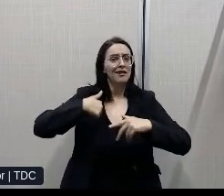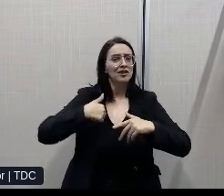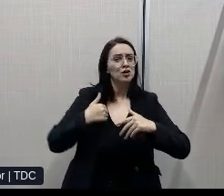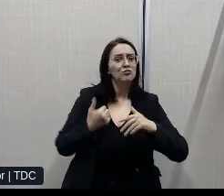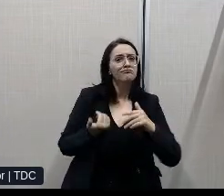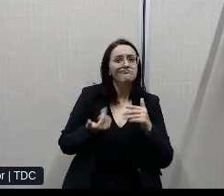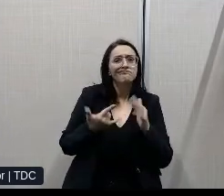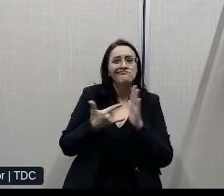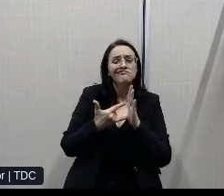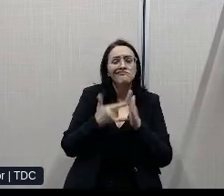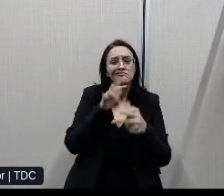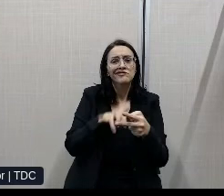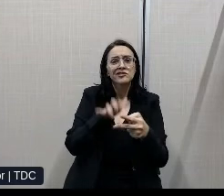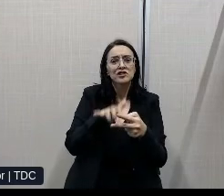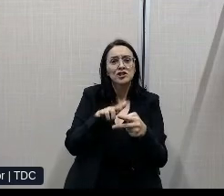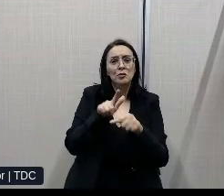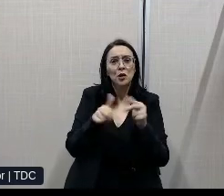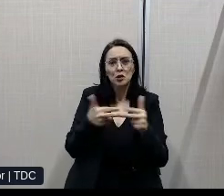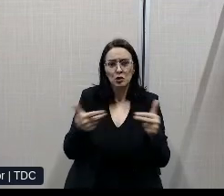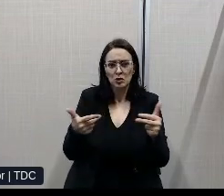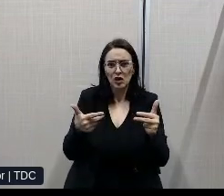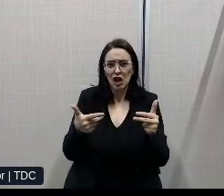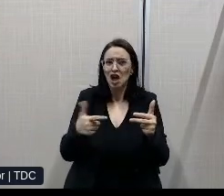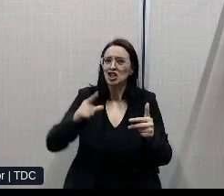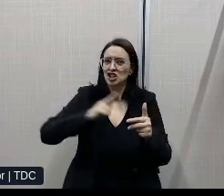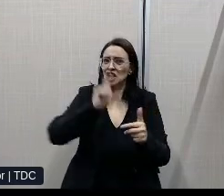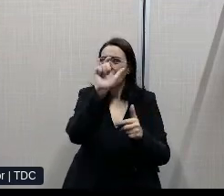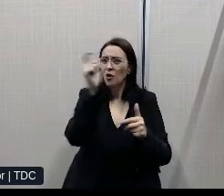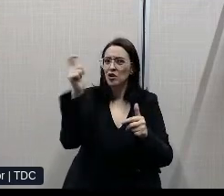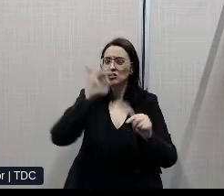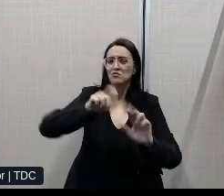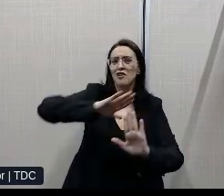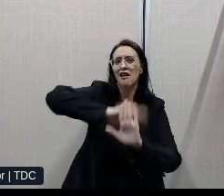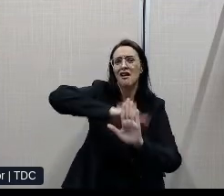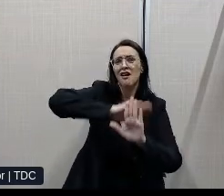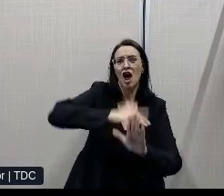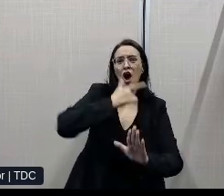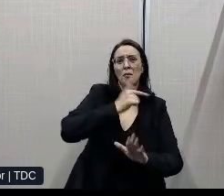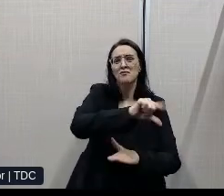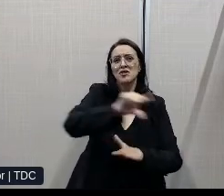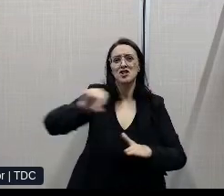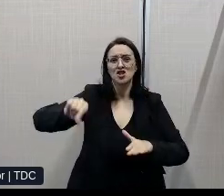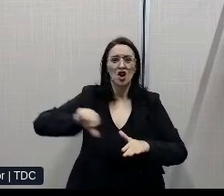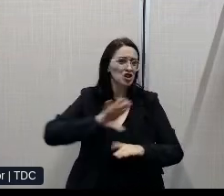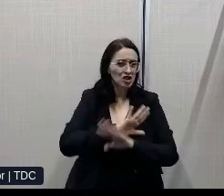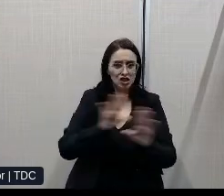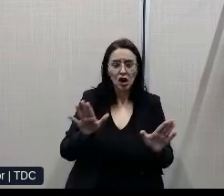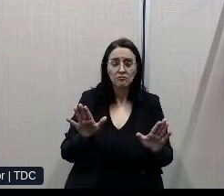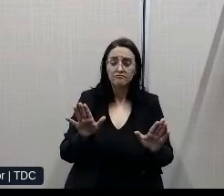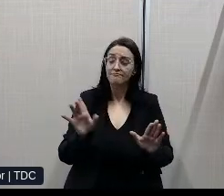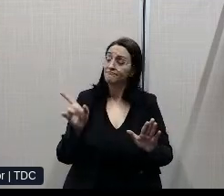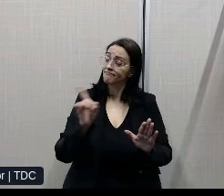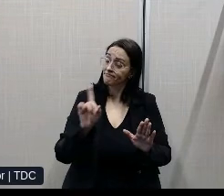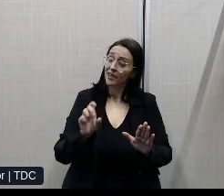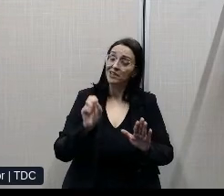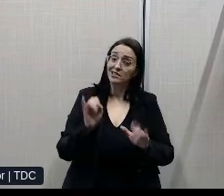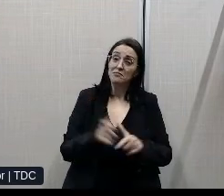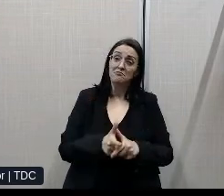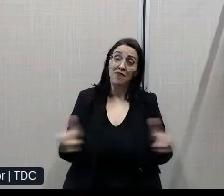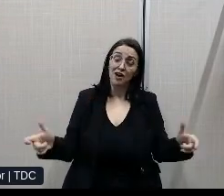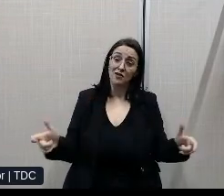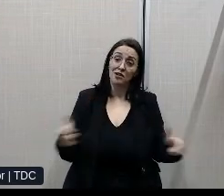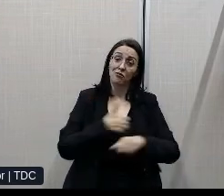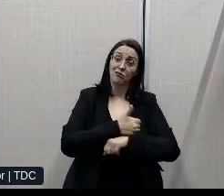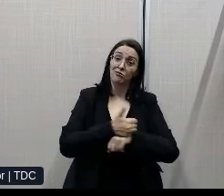desse jeito? Ele teria saído excluindo as mulheres da lista de currículos? Eu duvido muito. Mas, como a gente tem uma grande maioria